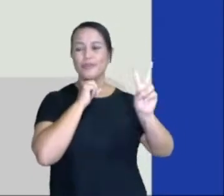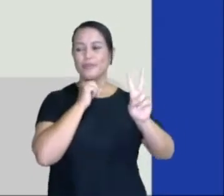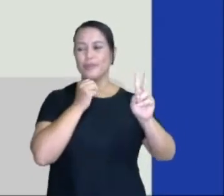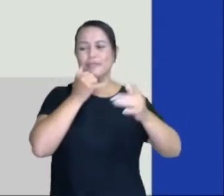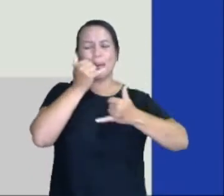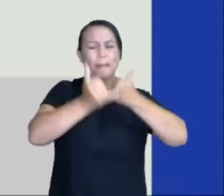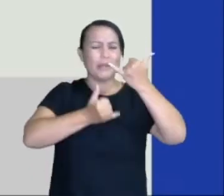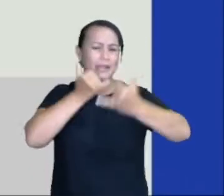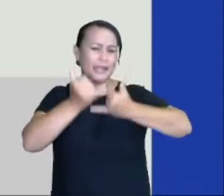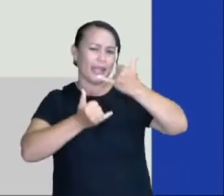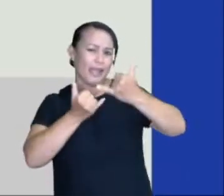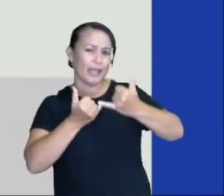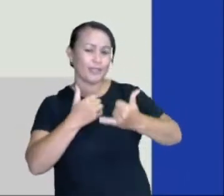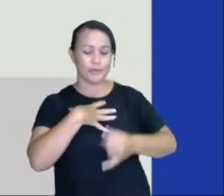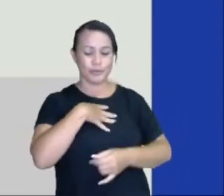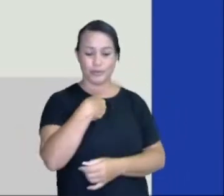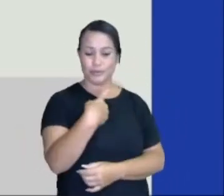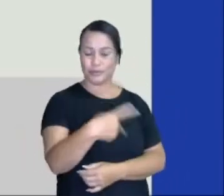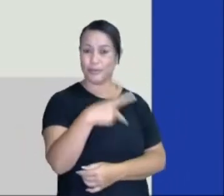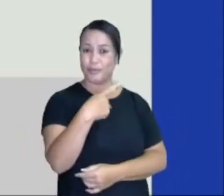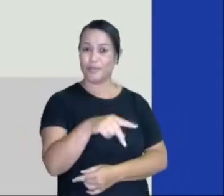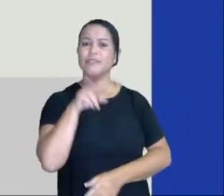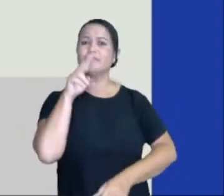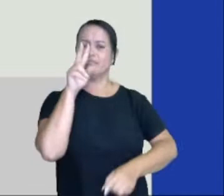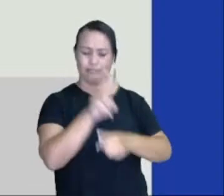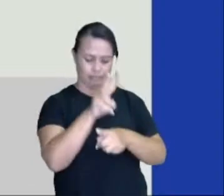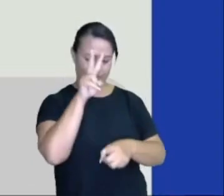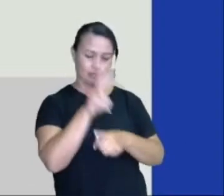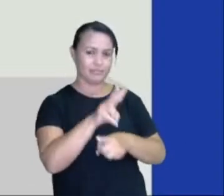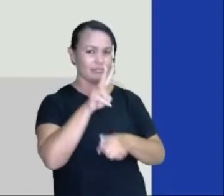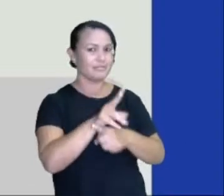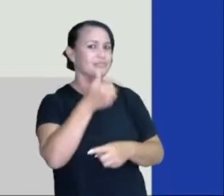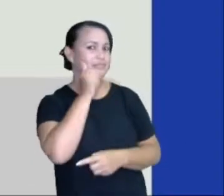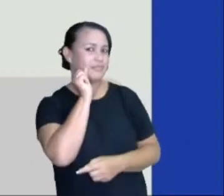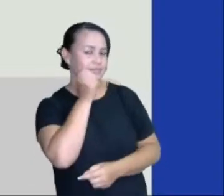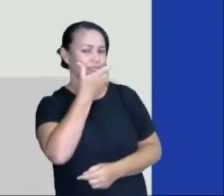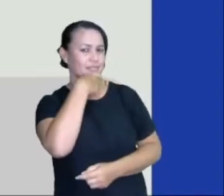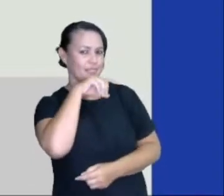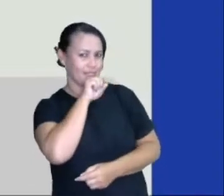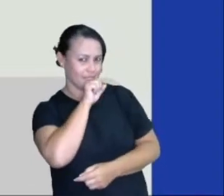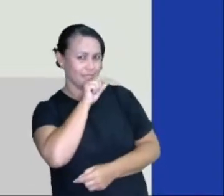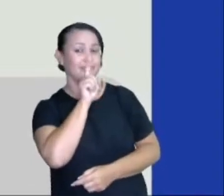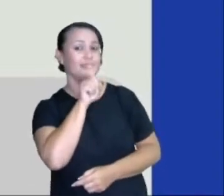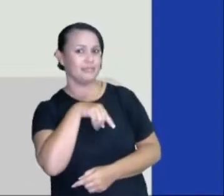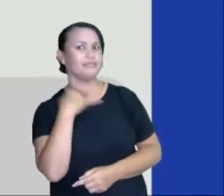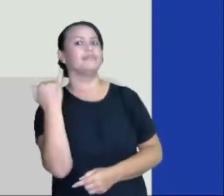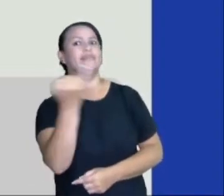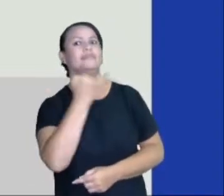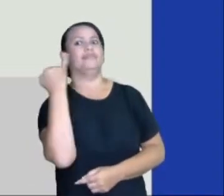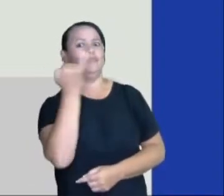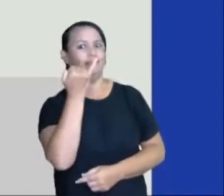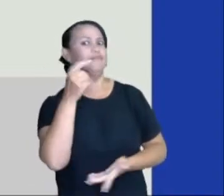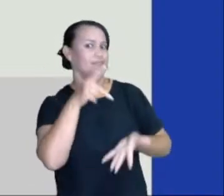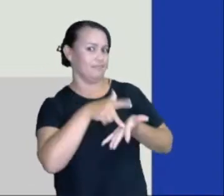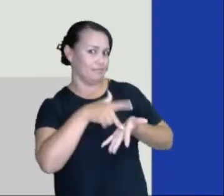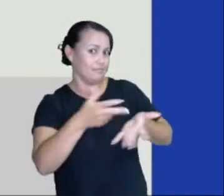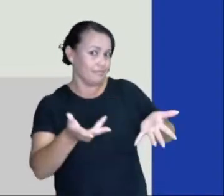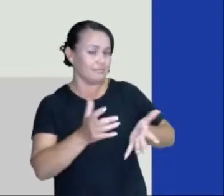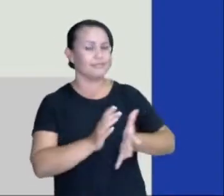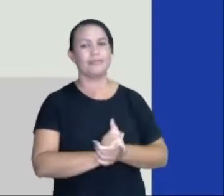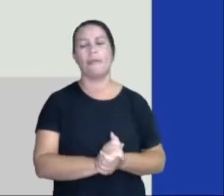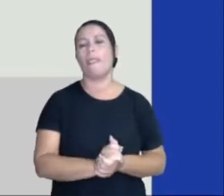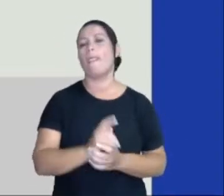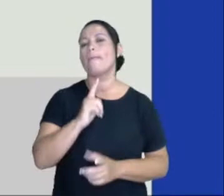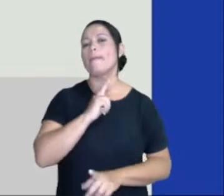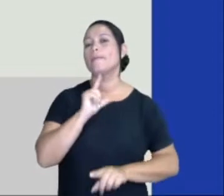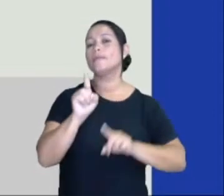com seus filhinhos. Eles são protegidos pelo papai e pela mamãe, que é muito importante, não é mesmo?